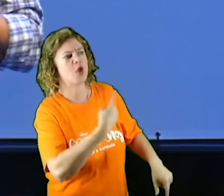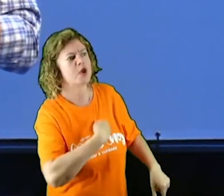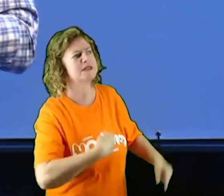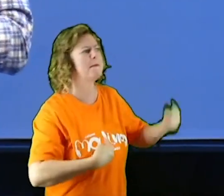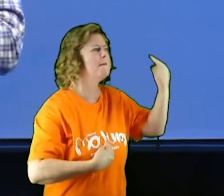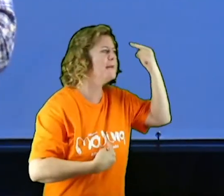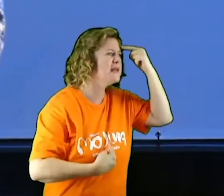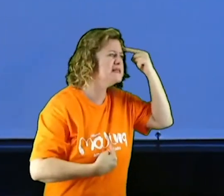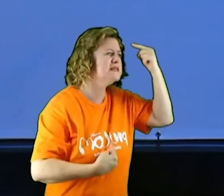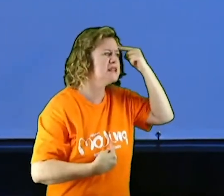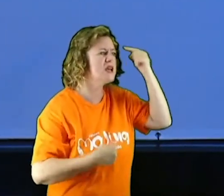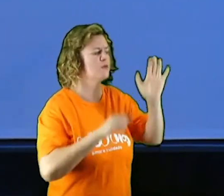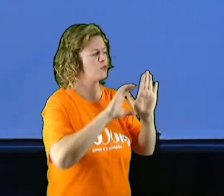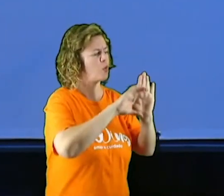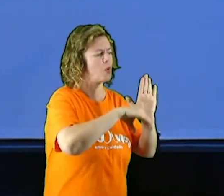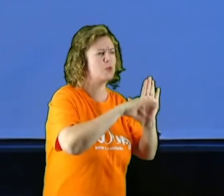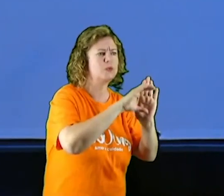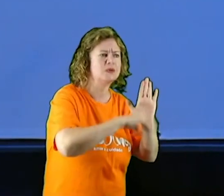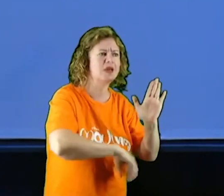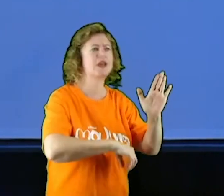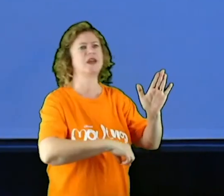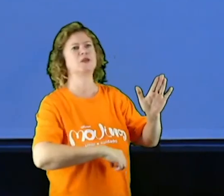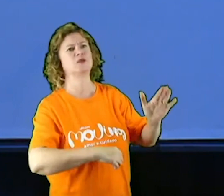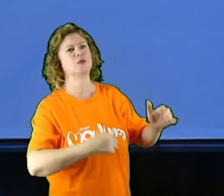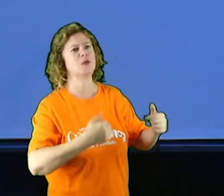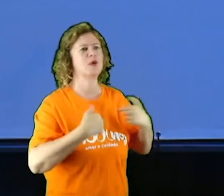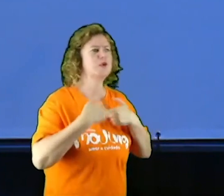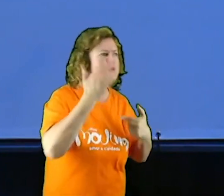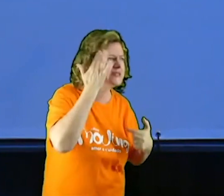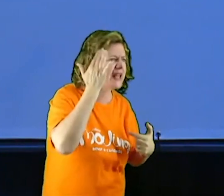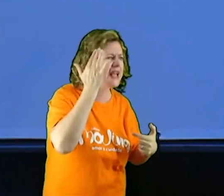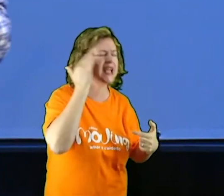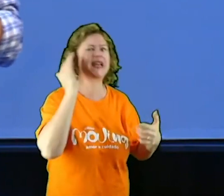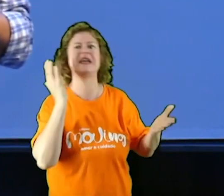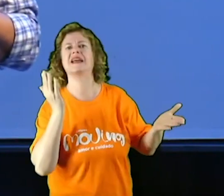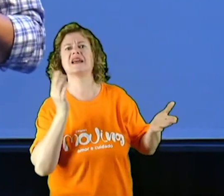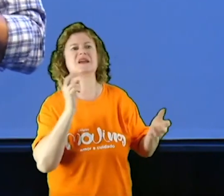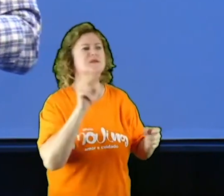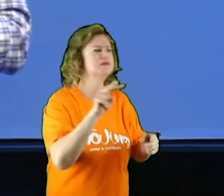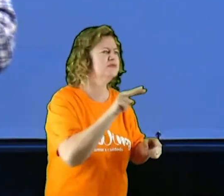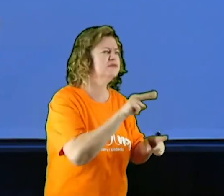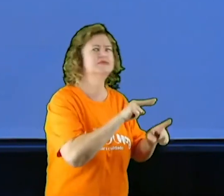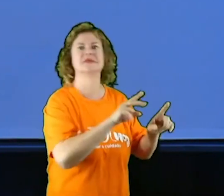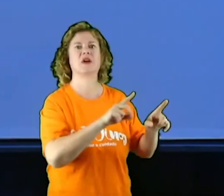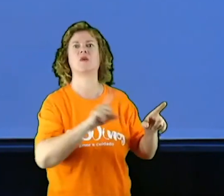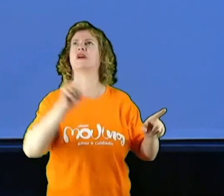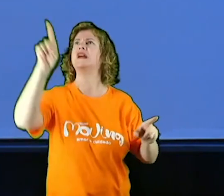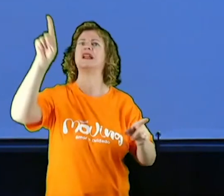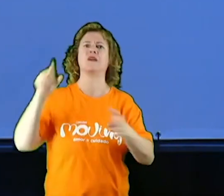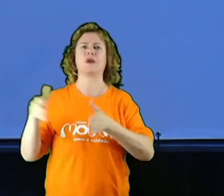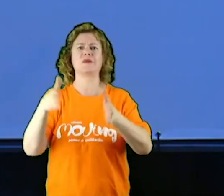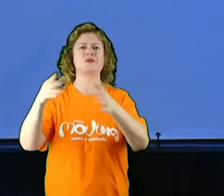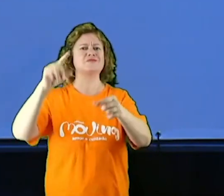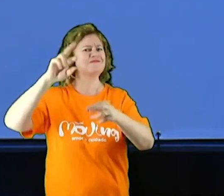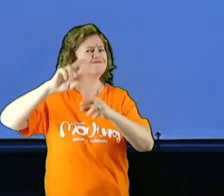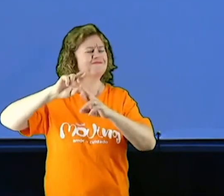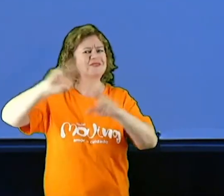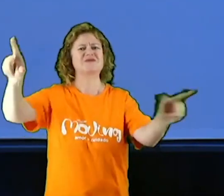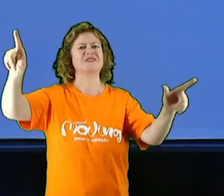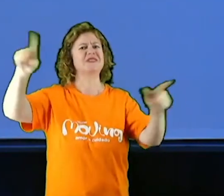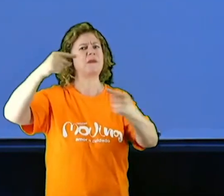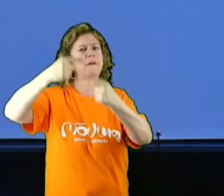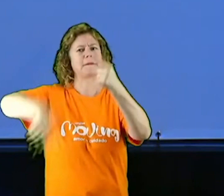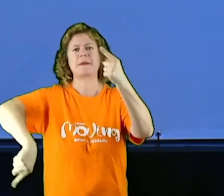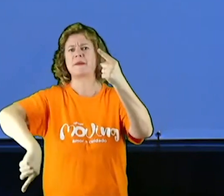O pastor Davi aqui veio dar um testemunho de um milagre que acontece na vida de um